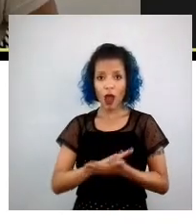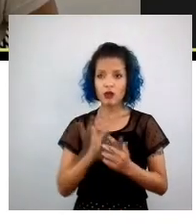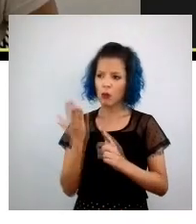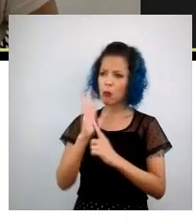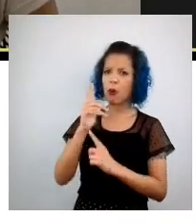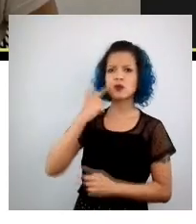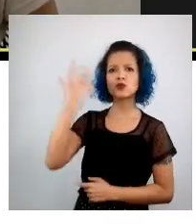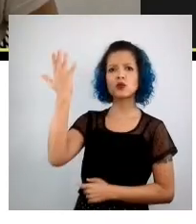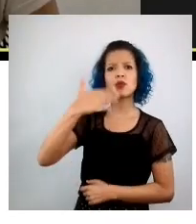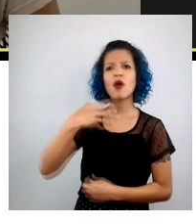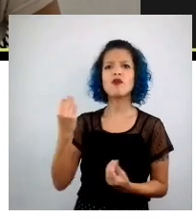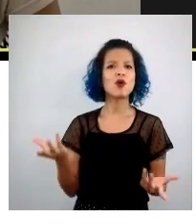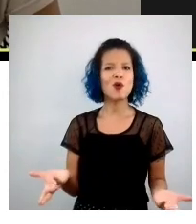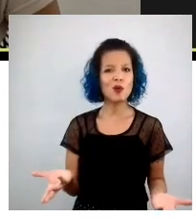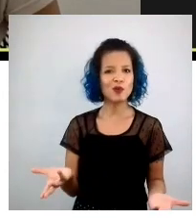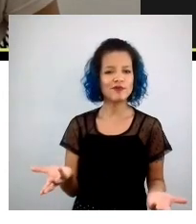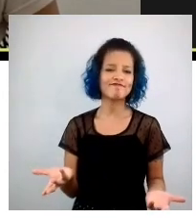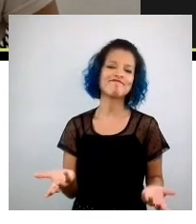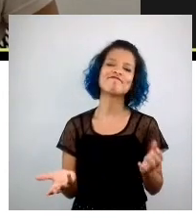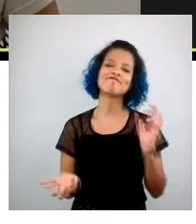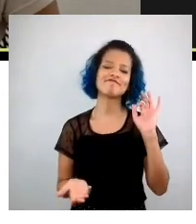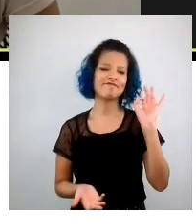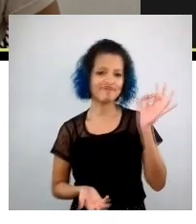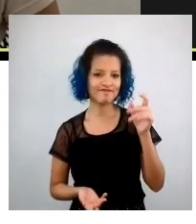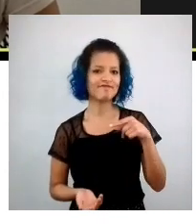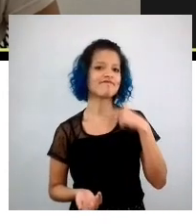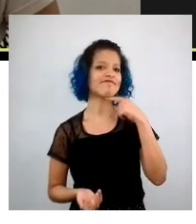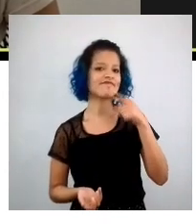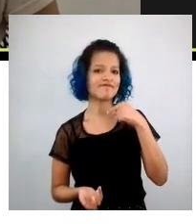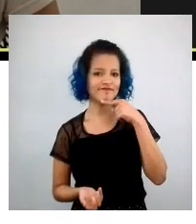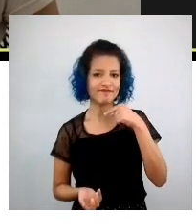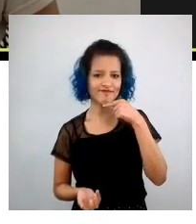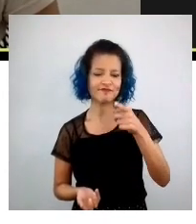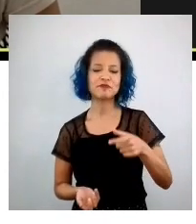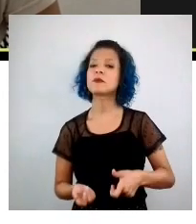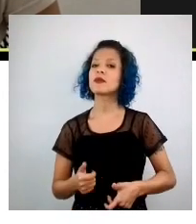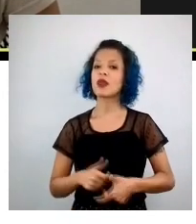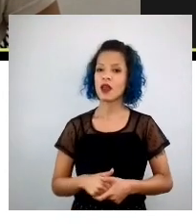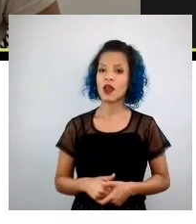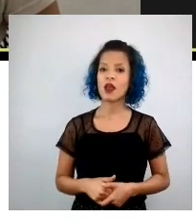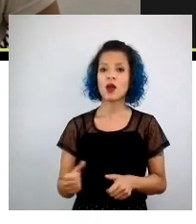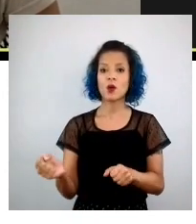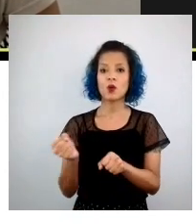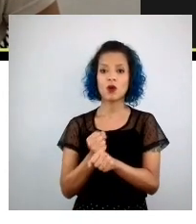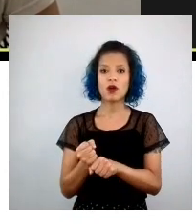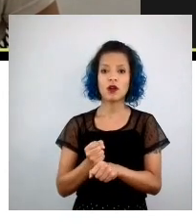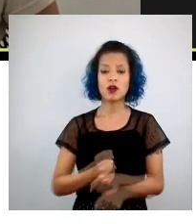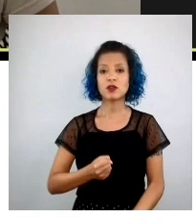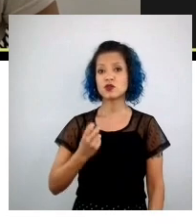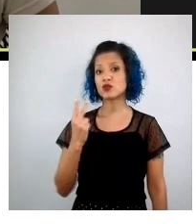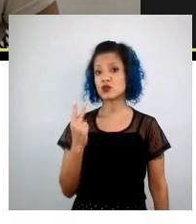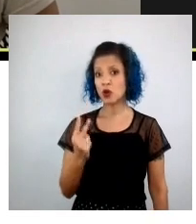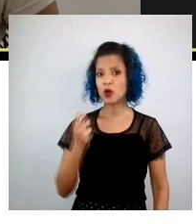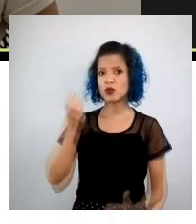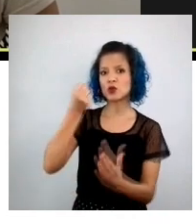não chega, né? Então, eu passei 2 anos nessa luta até que eu,